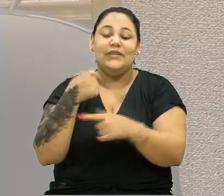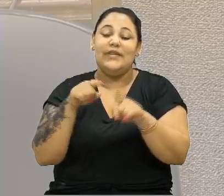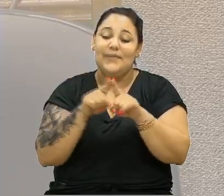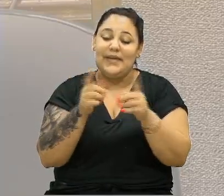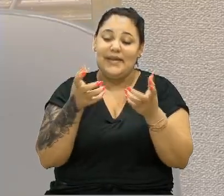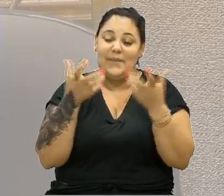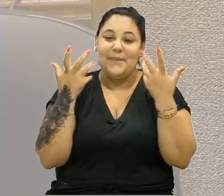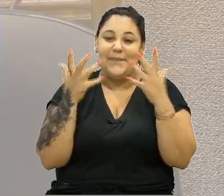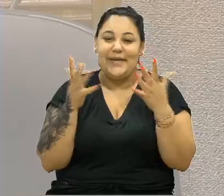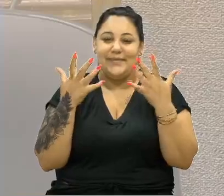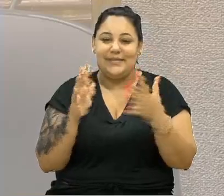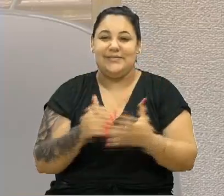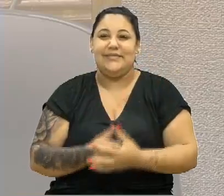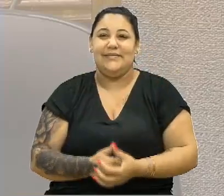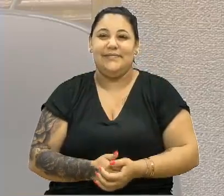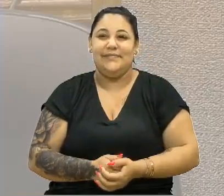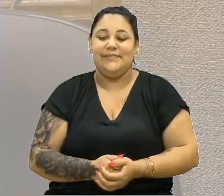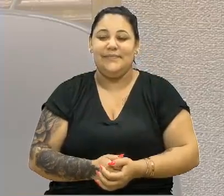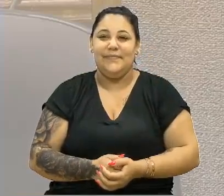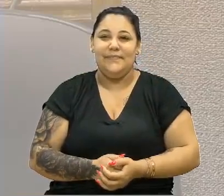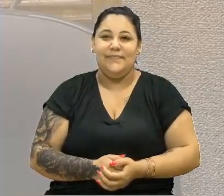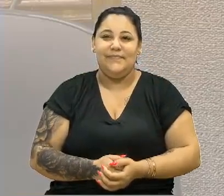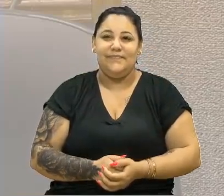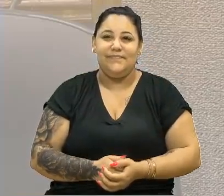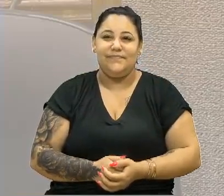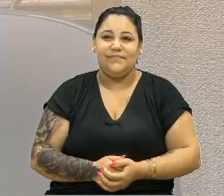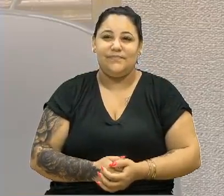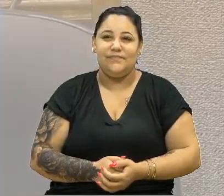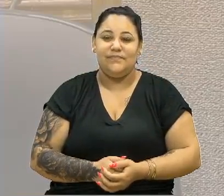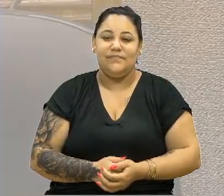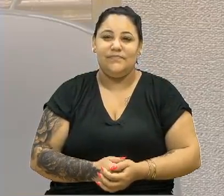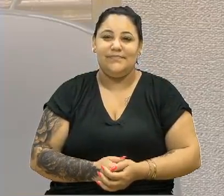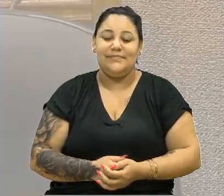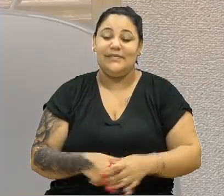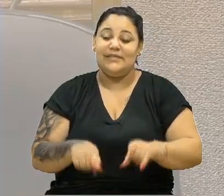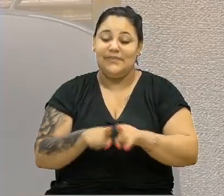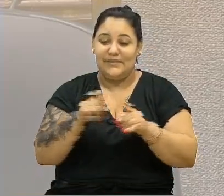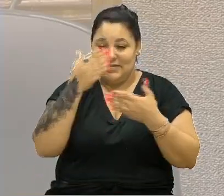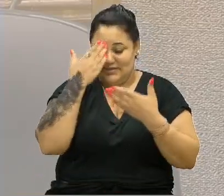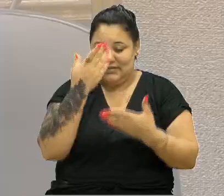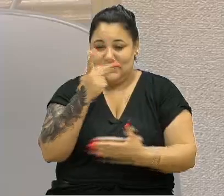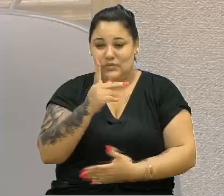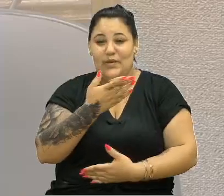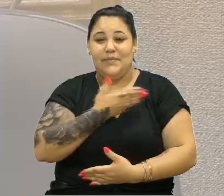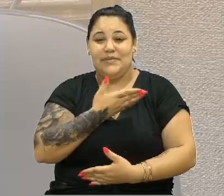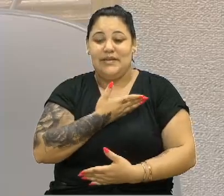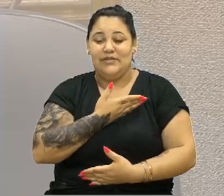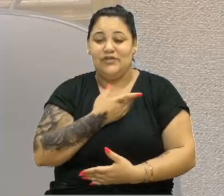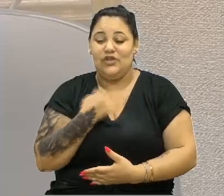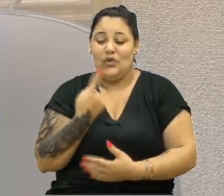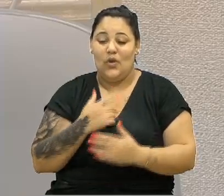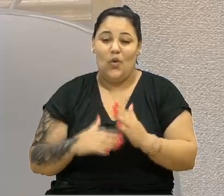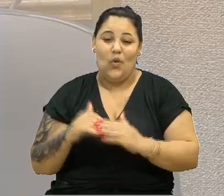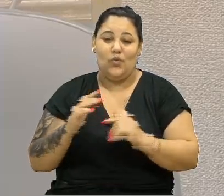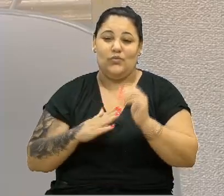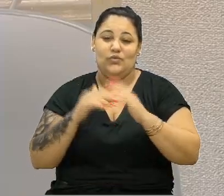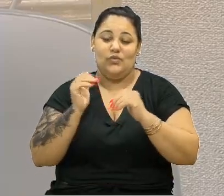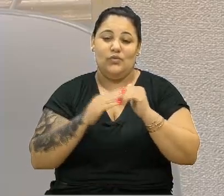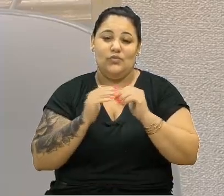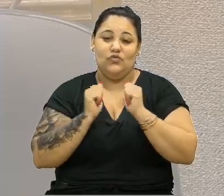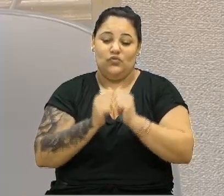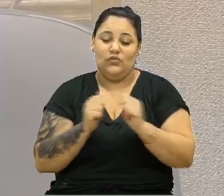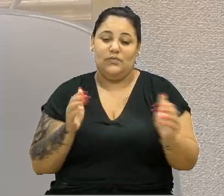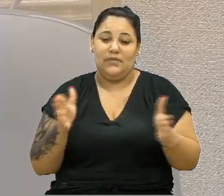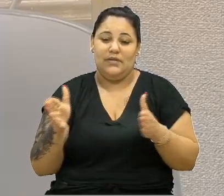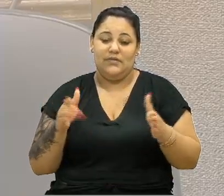né, pela sua atuação, pela sua postura e também agradecer pela amizade aí que a gente construiu nesse período aqui na